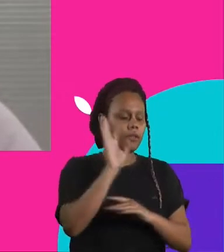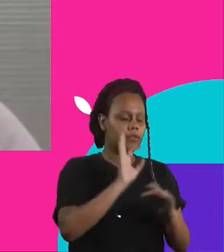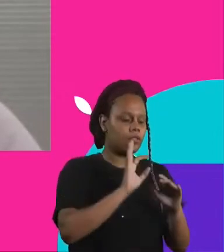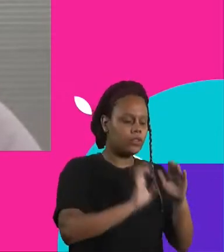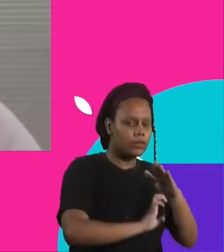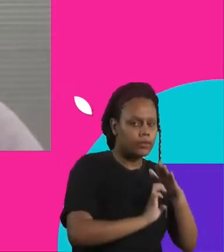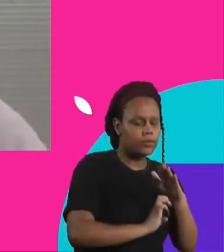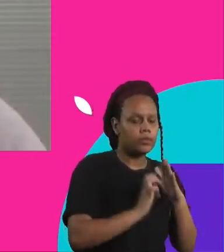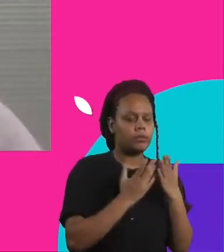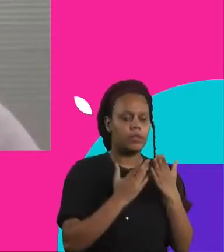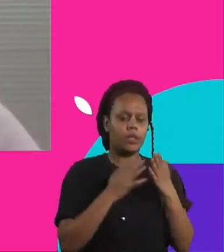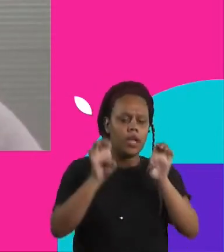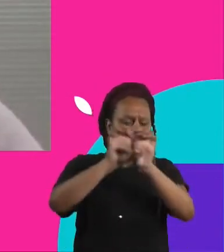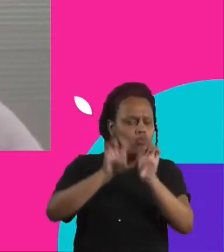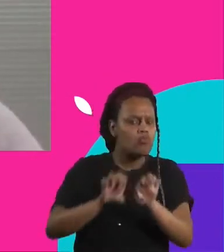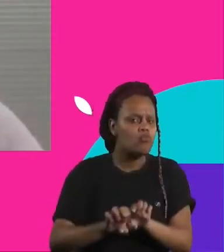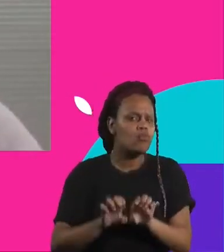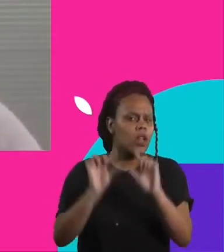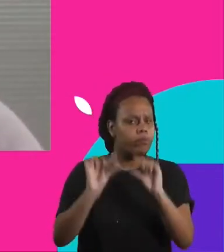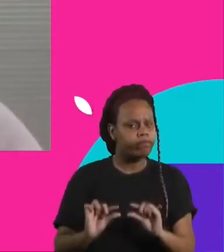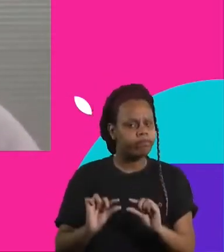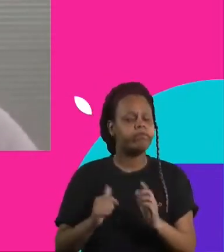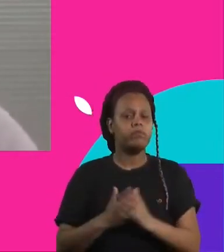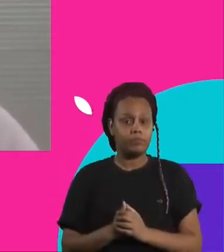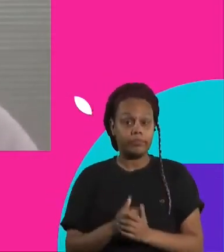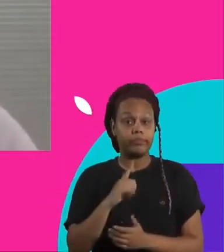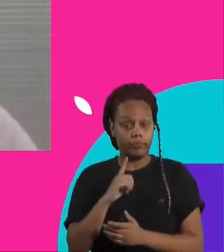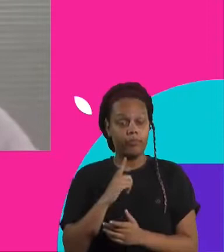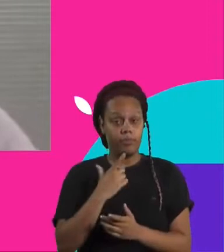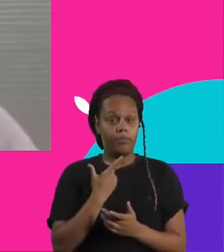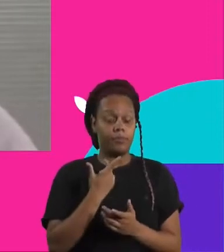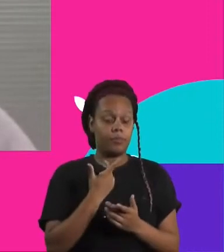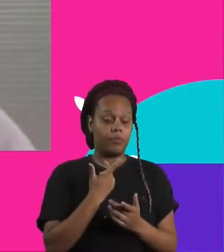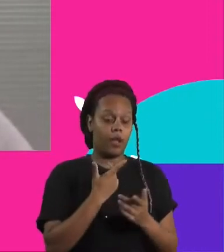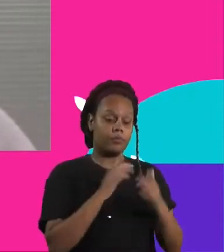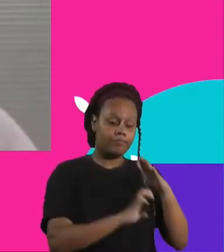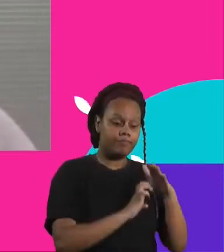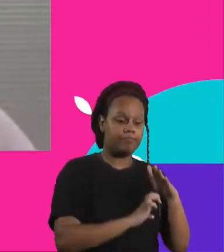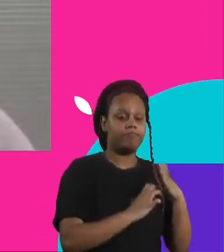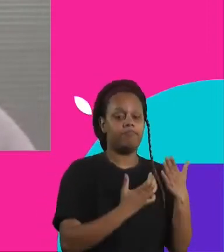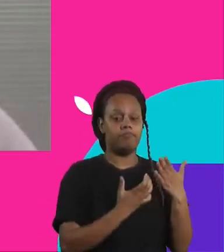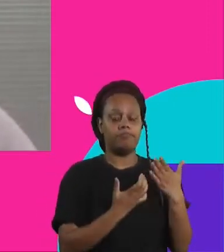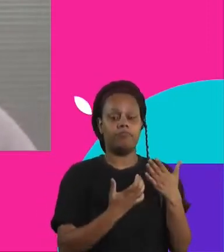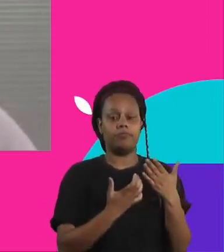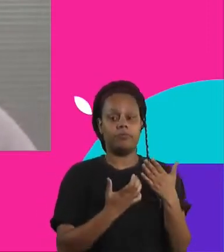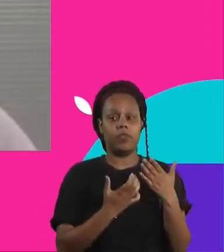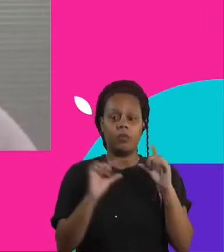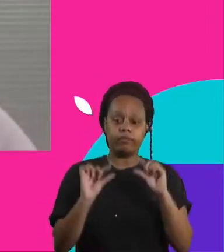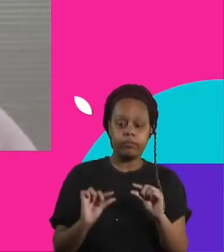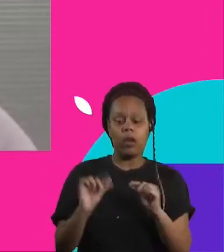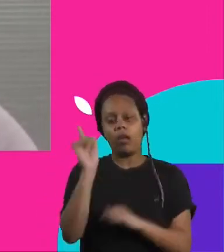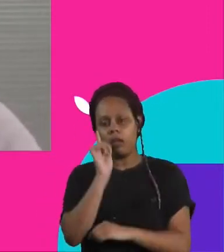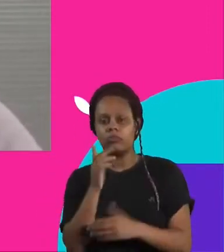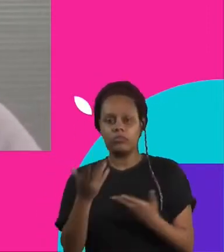que organizações maiores talvez já consigam trabalhar com isso, mas organizações menores, por exemplo, que acaba sendo a realidade aqui da ENGIE, falando um pouquinho da